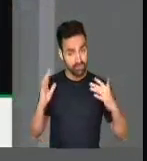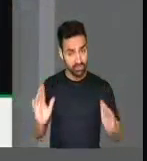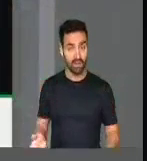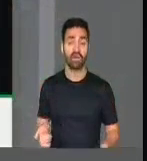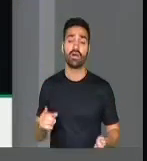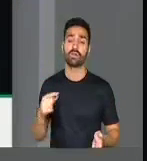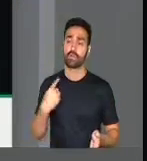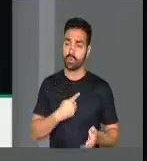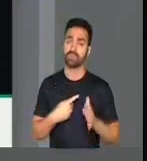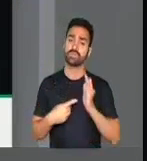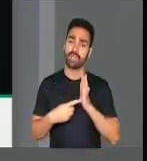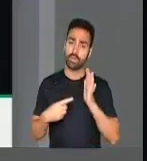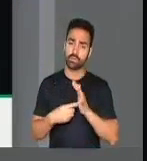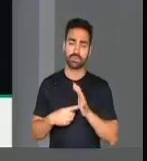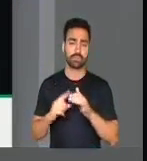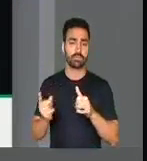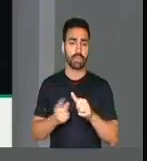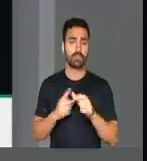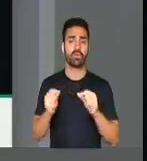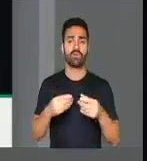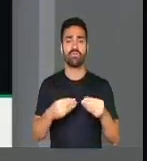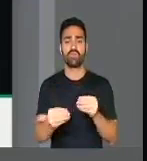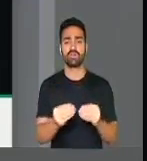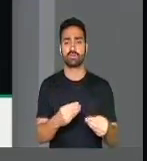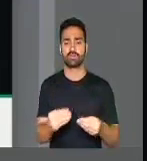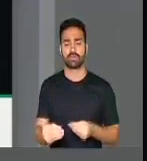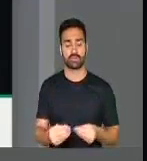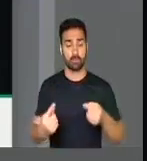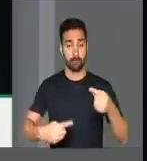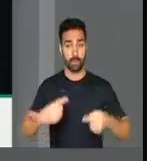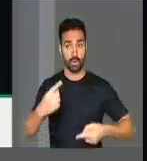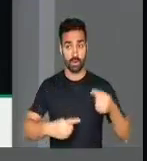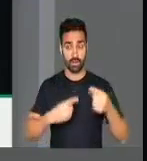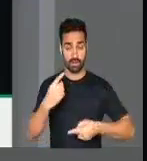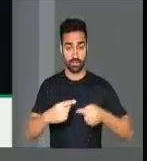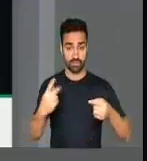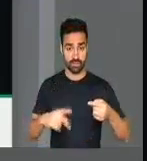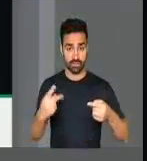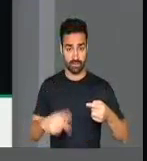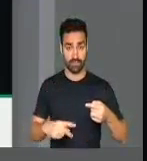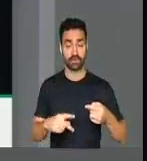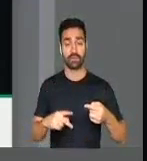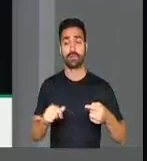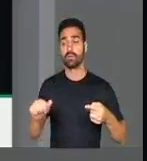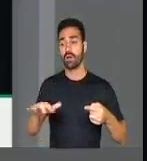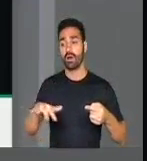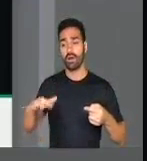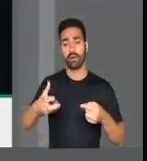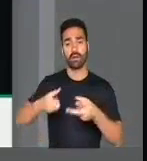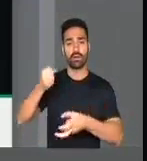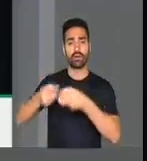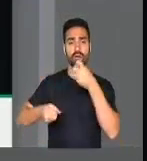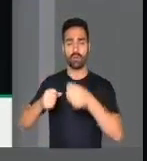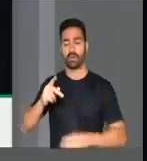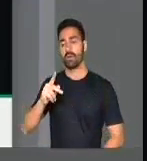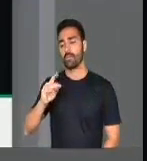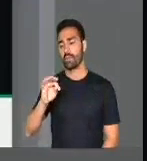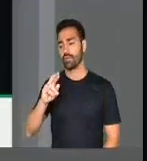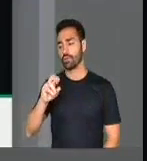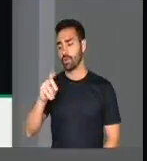muito tempo aqui. Primeiro, a flexibilização da política do conteúdo local para as áreas de exploração de petróleo no